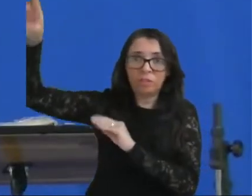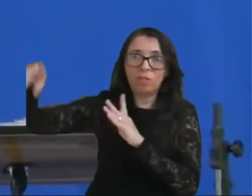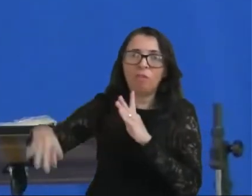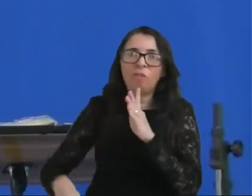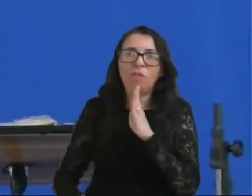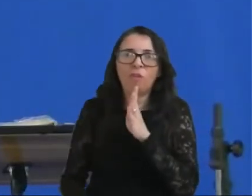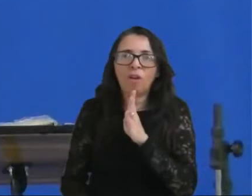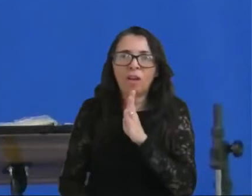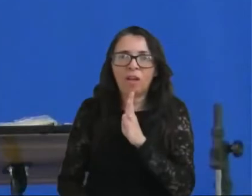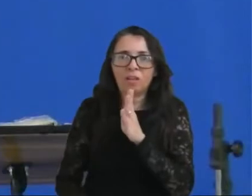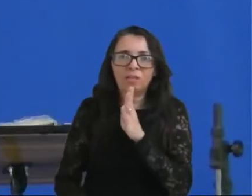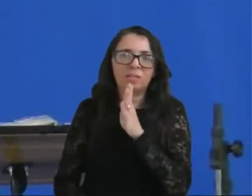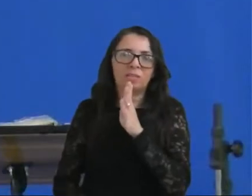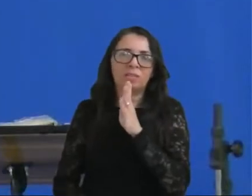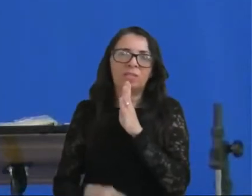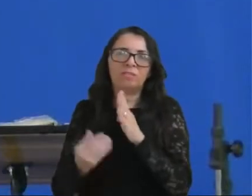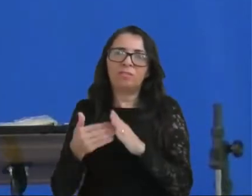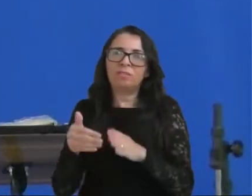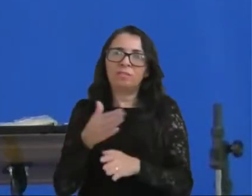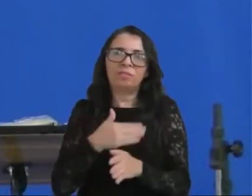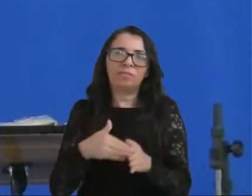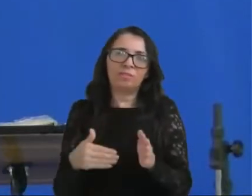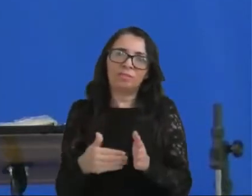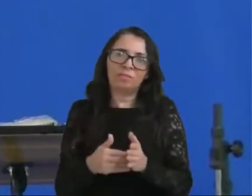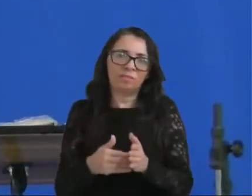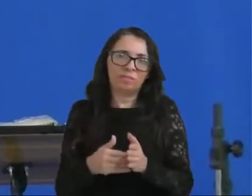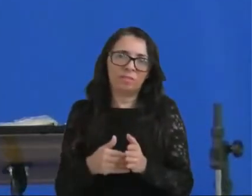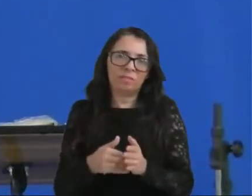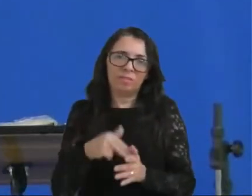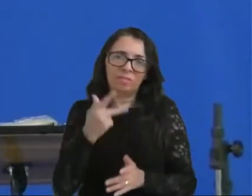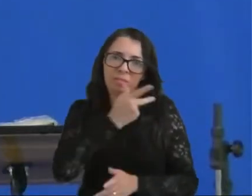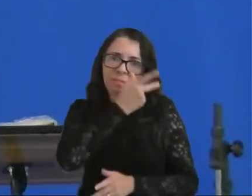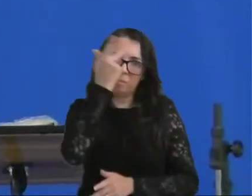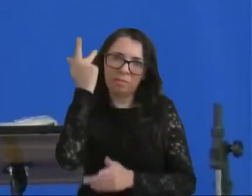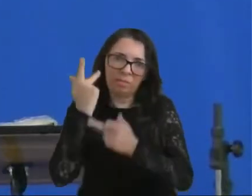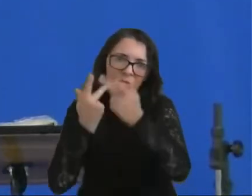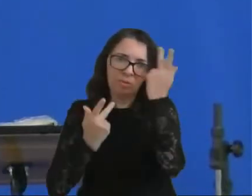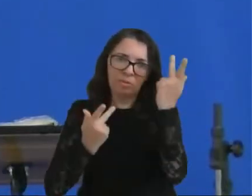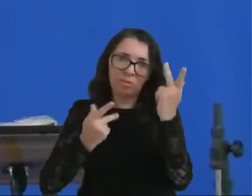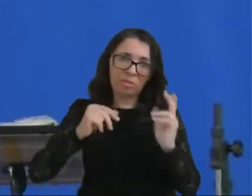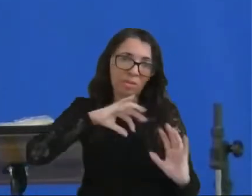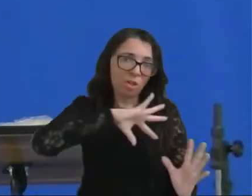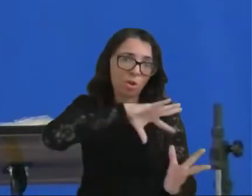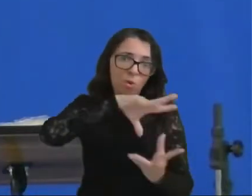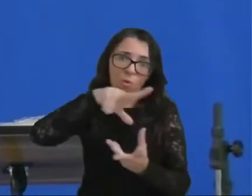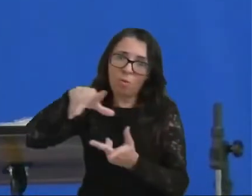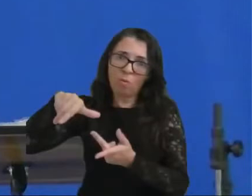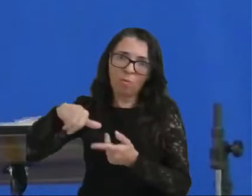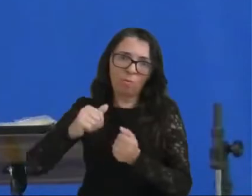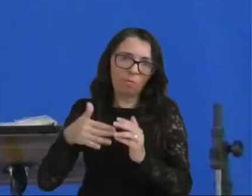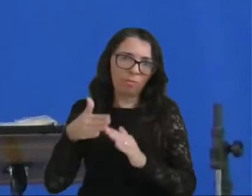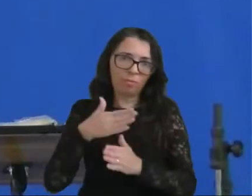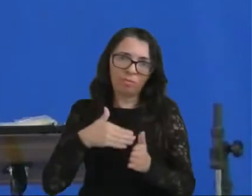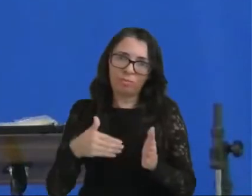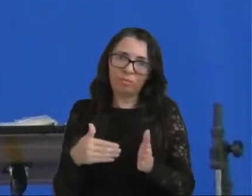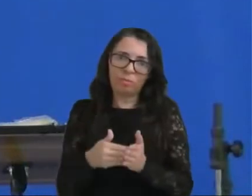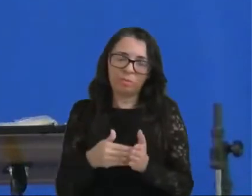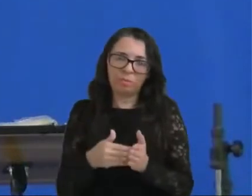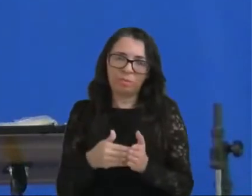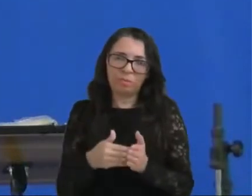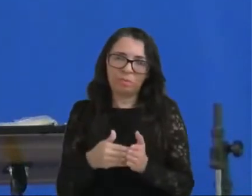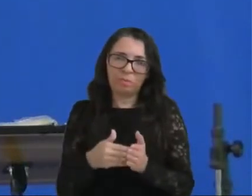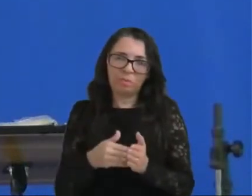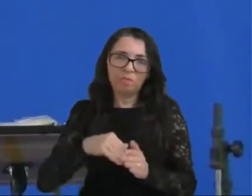Antes de julgar o mundo, Jesus vai julgar a sua igreja. A igreja de Éfeso